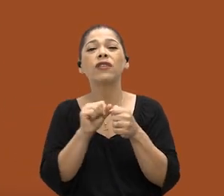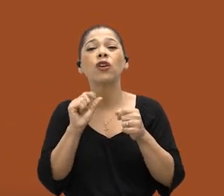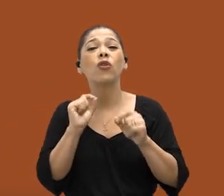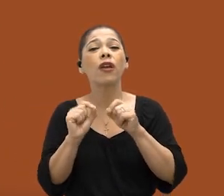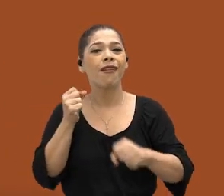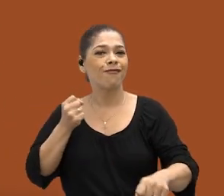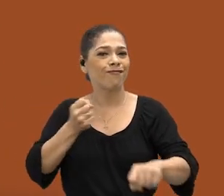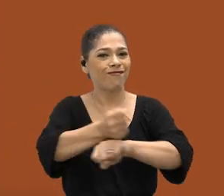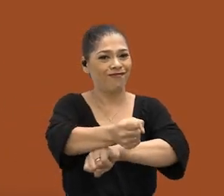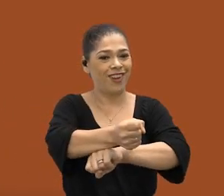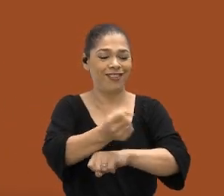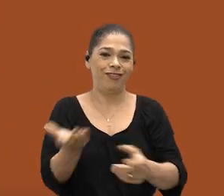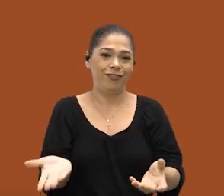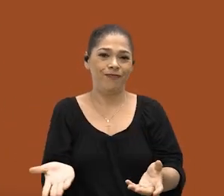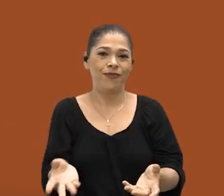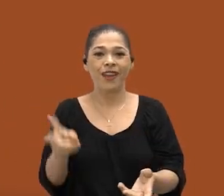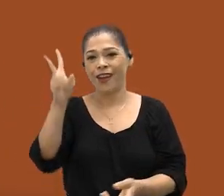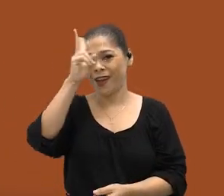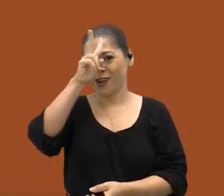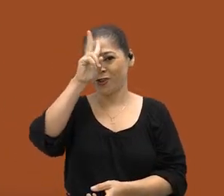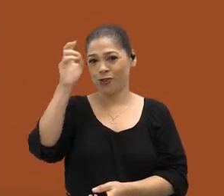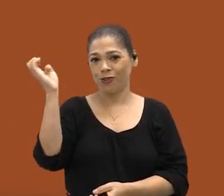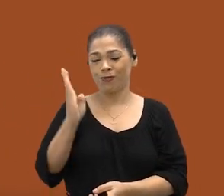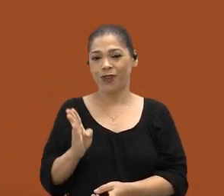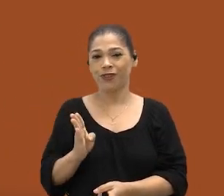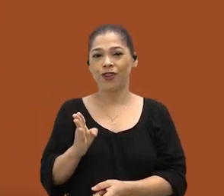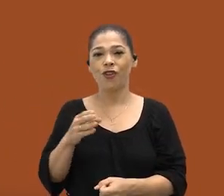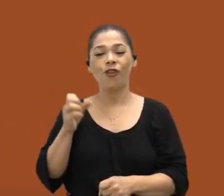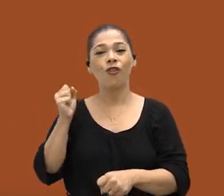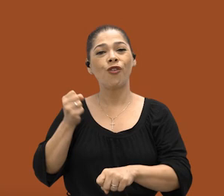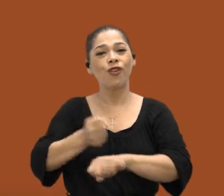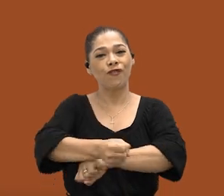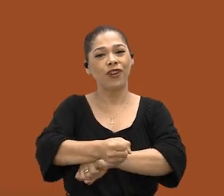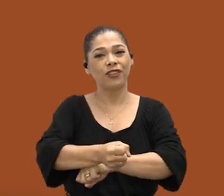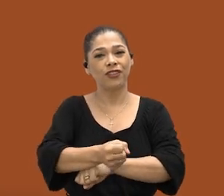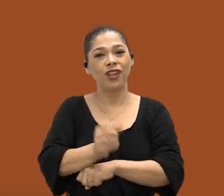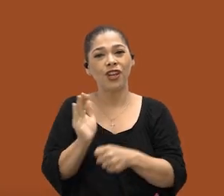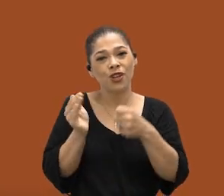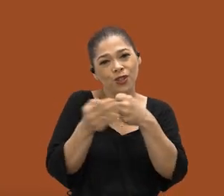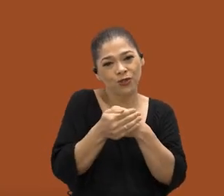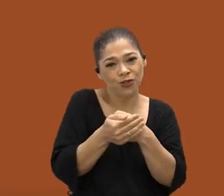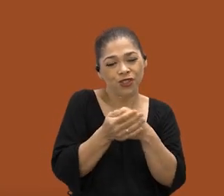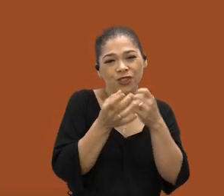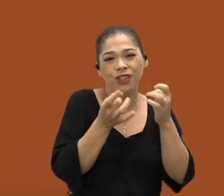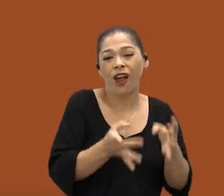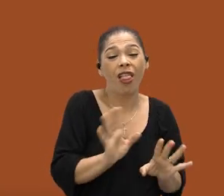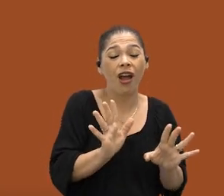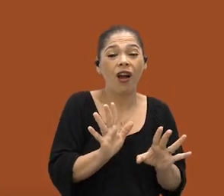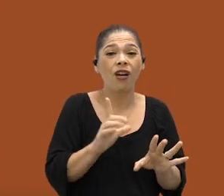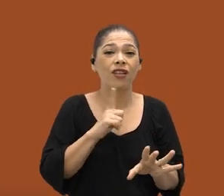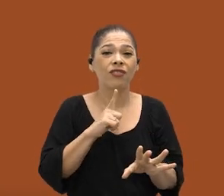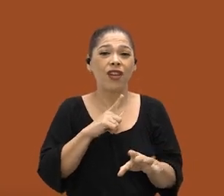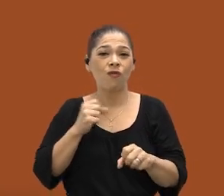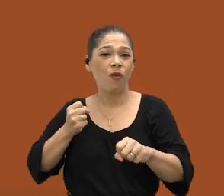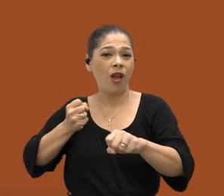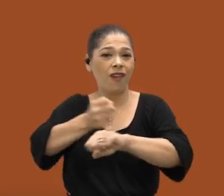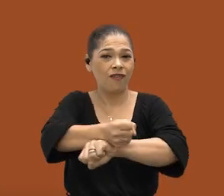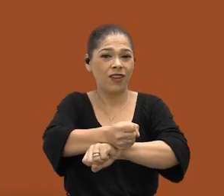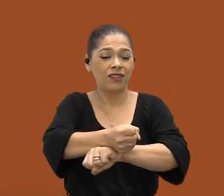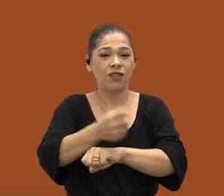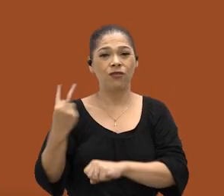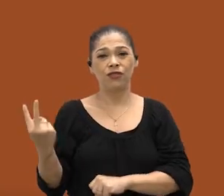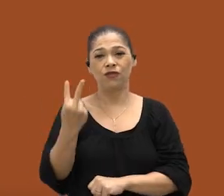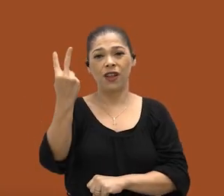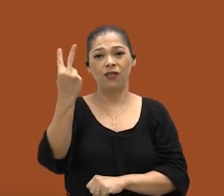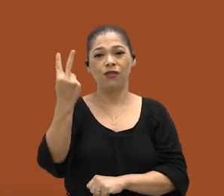você tá invadindo então eu diria que a história do Brasil foi invadida não foi nem escondido e nem negligenciada houve uma invasão